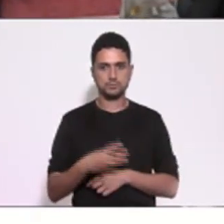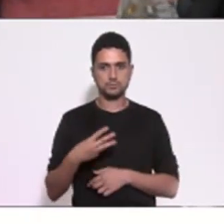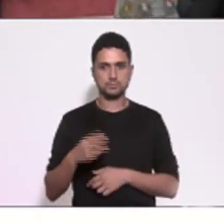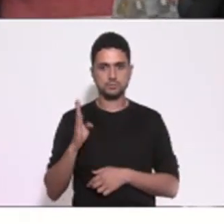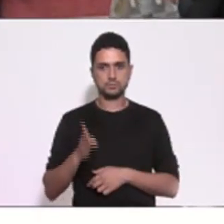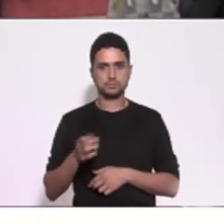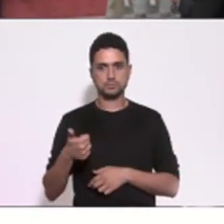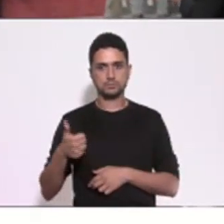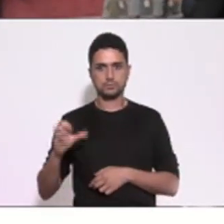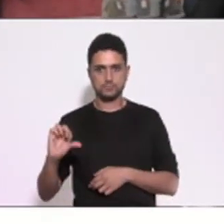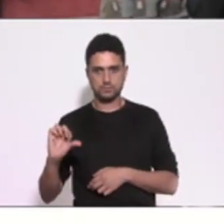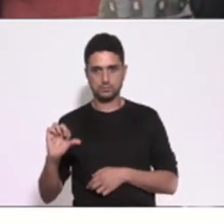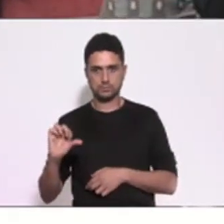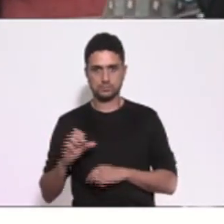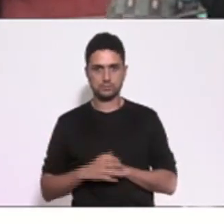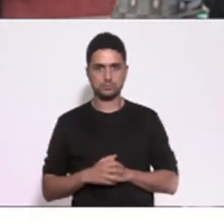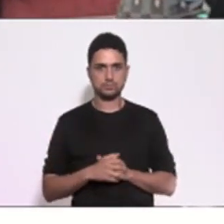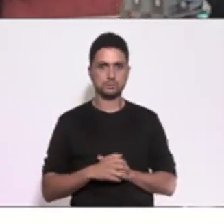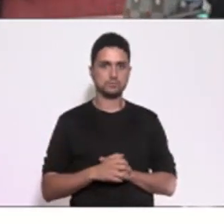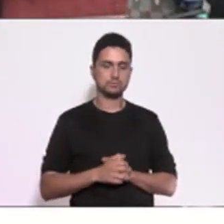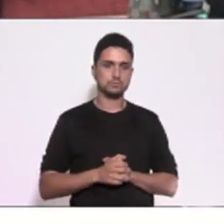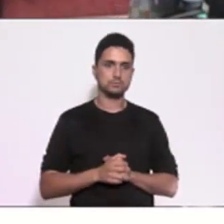133/2019.